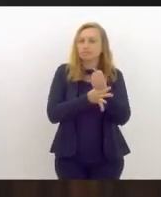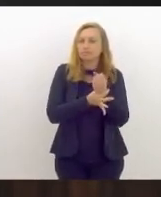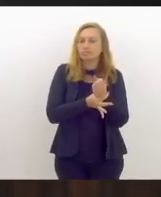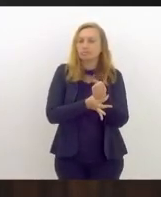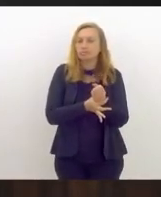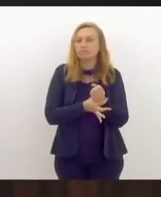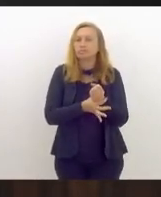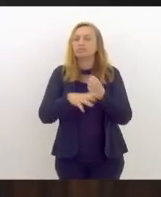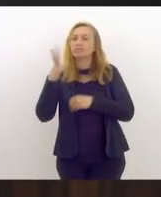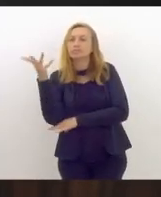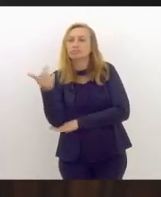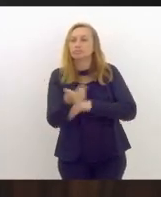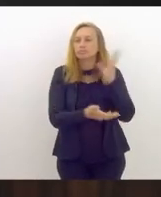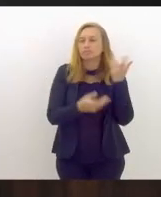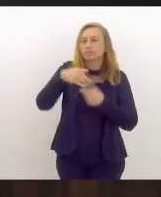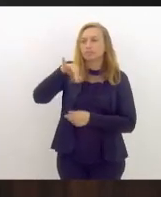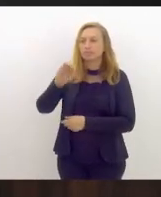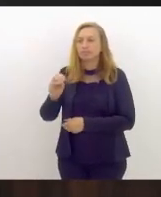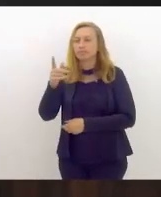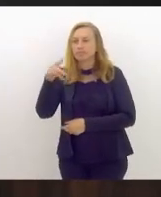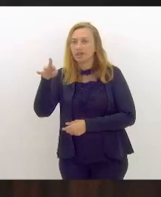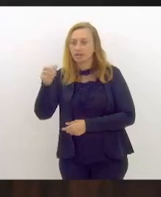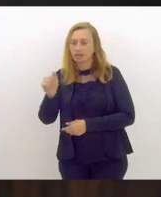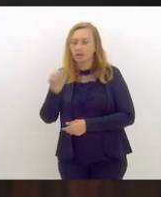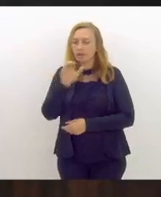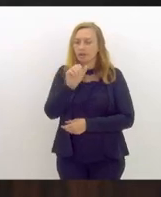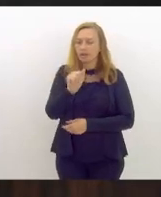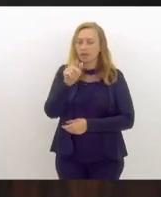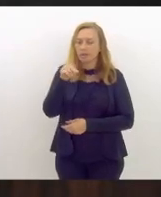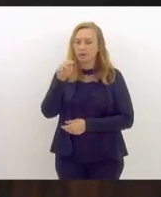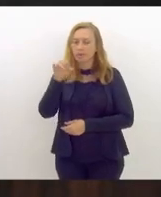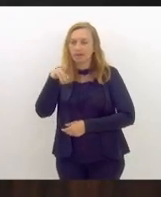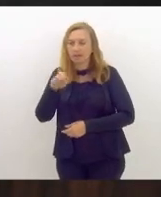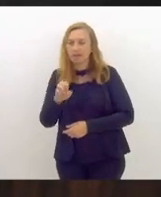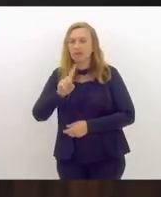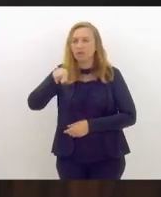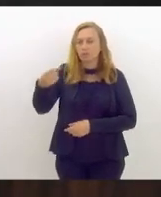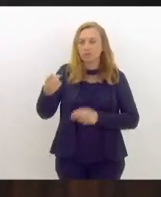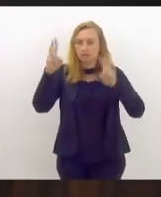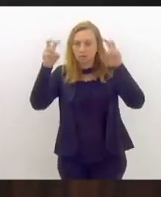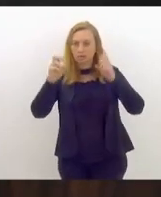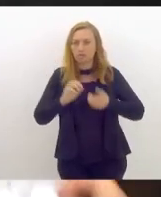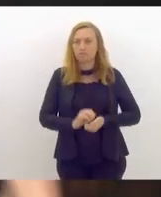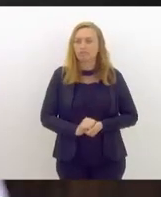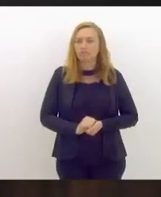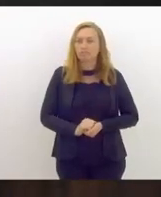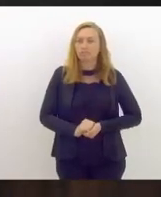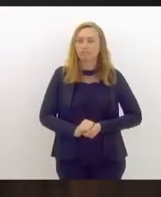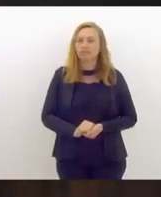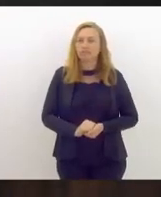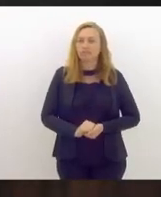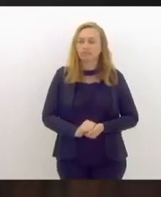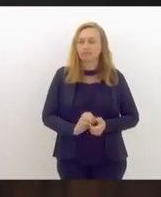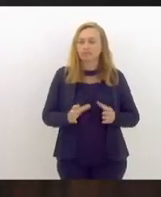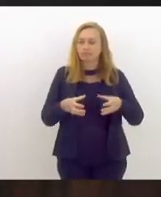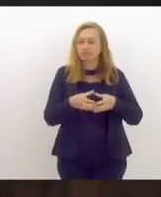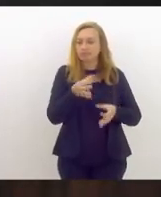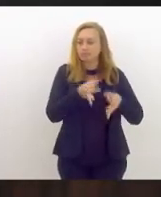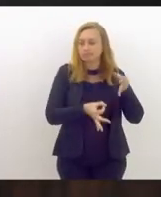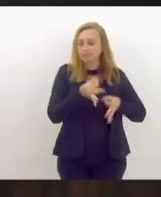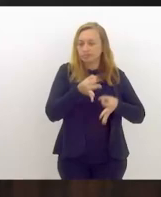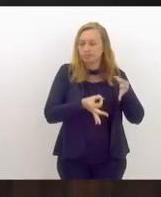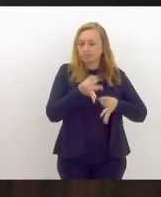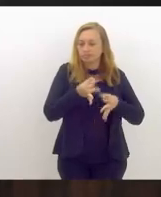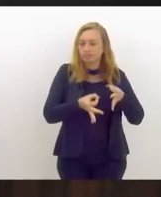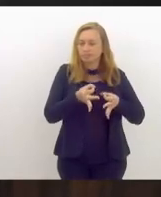do Médio Paraíba, a PAMEP, e da outras providências. Pendente de pareceres da Comissão de Constituição